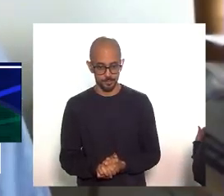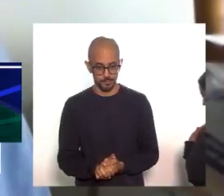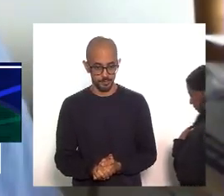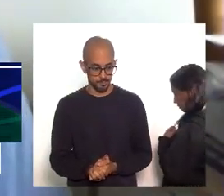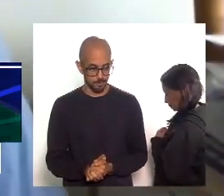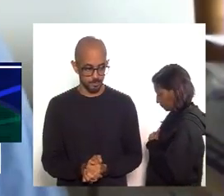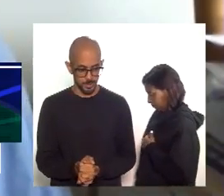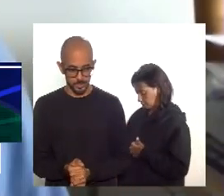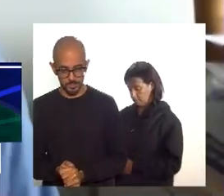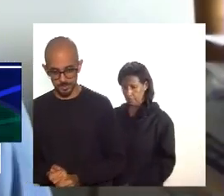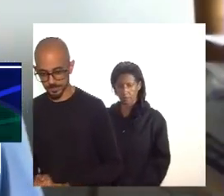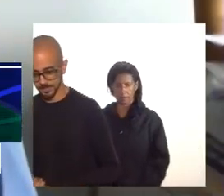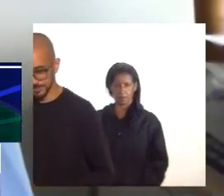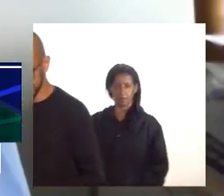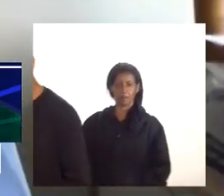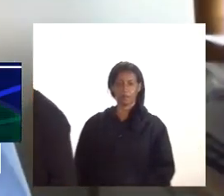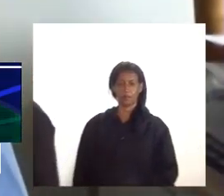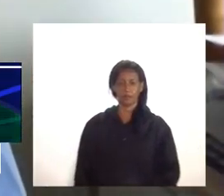todos que possuem